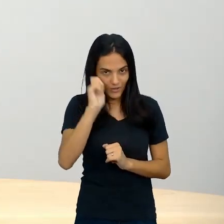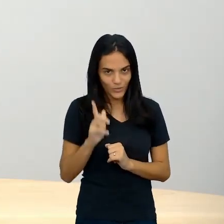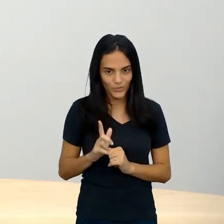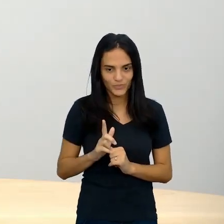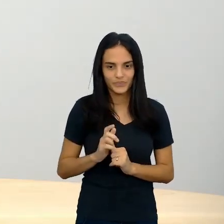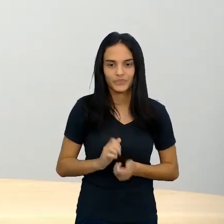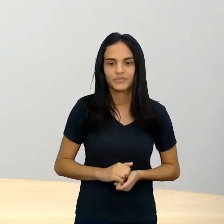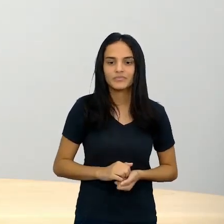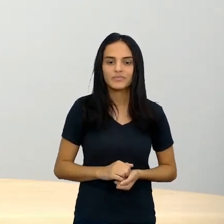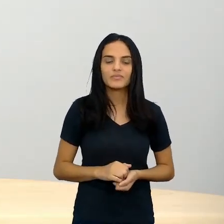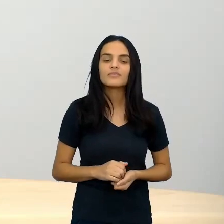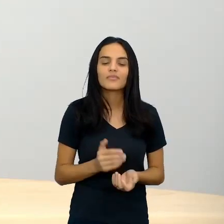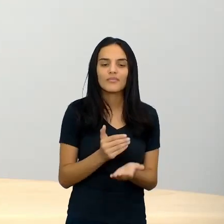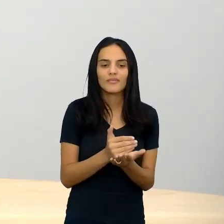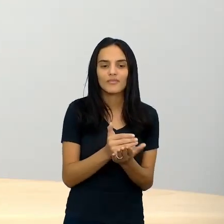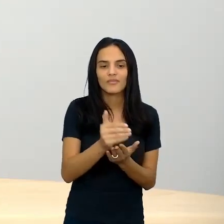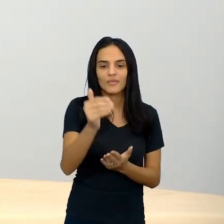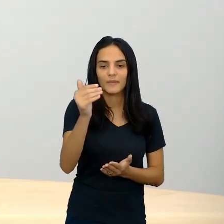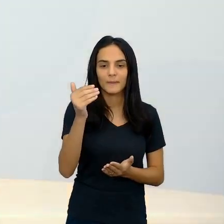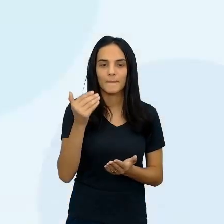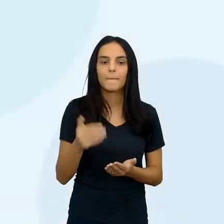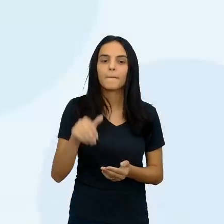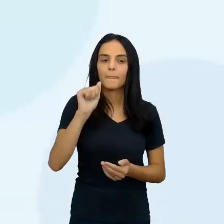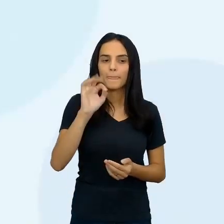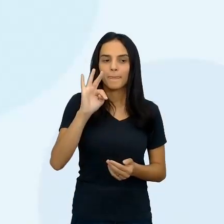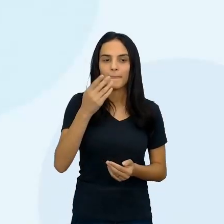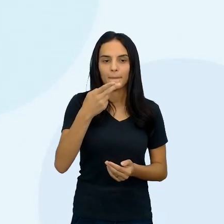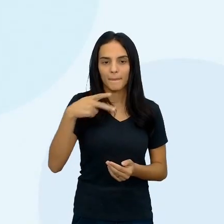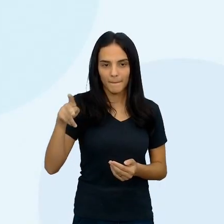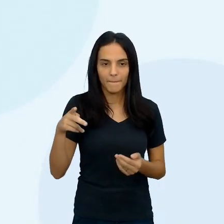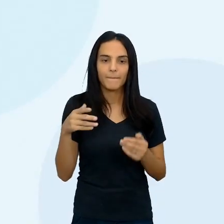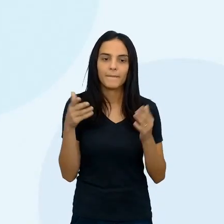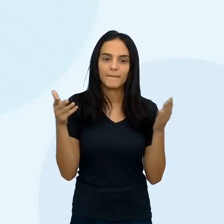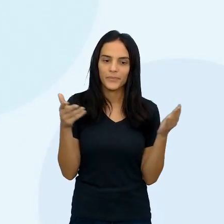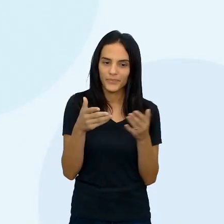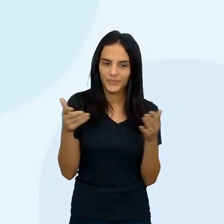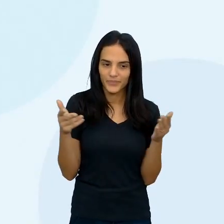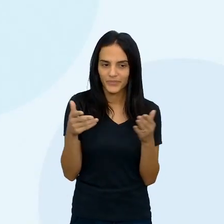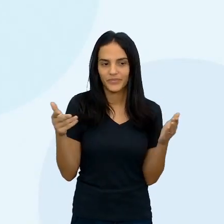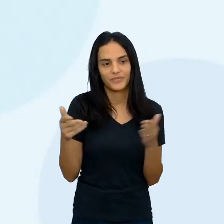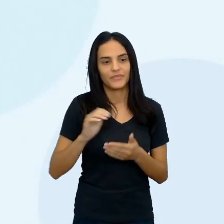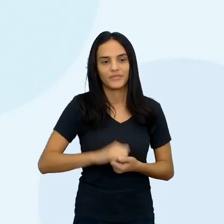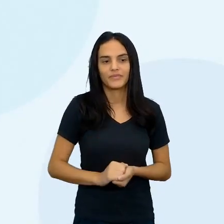que é a nossa TPC de nossa hoje, TPC de hoje,